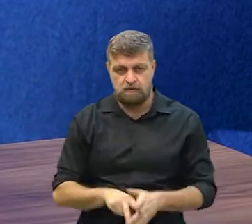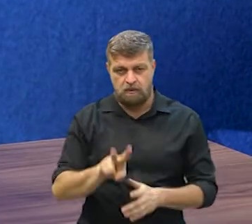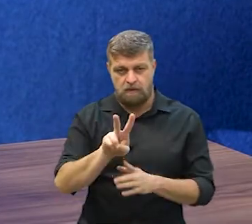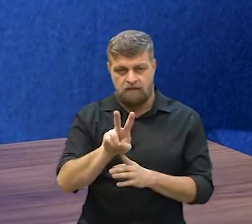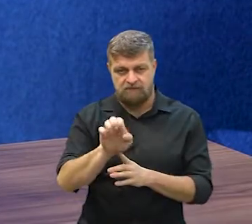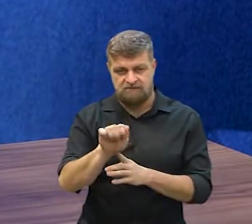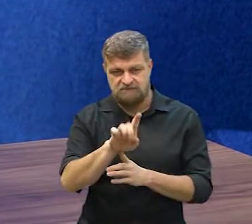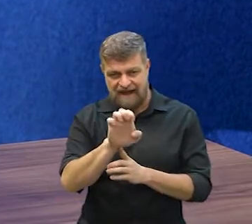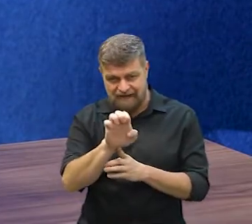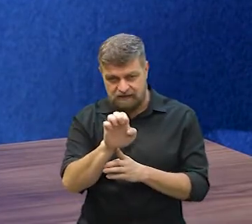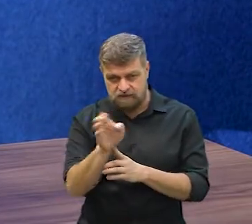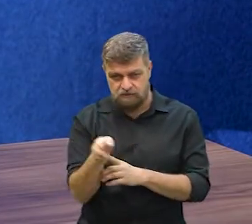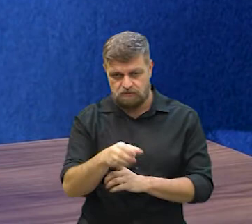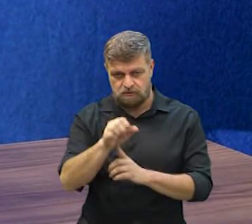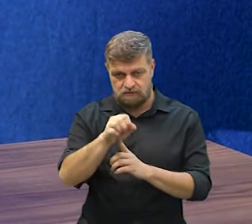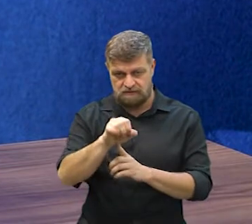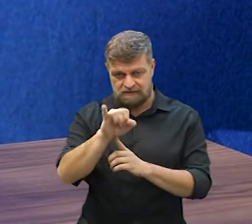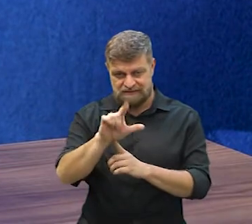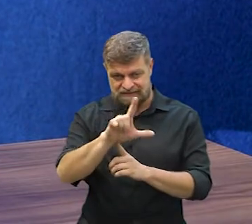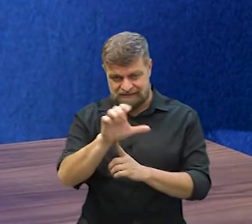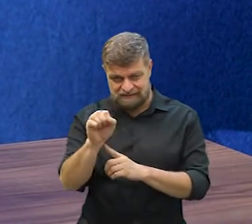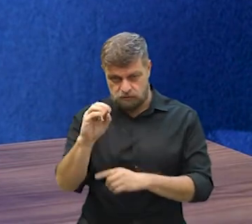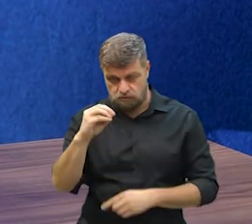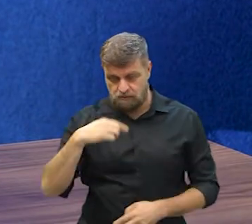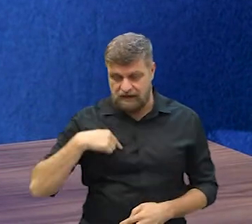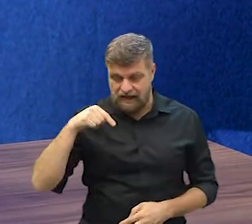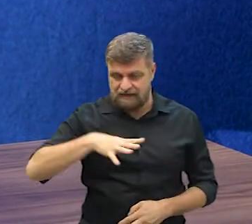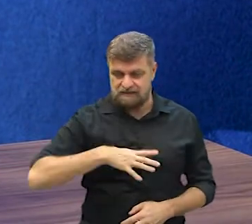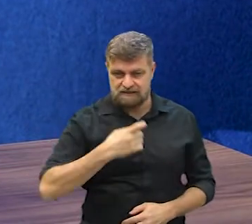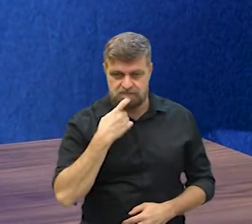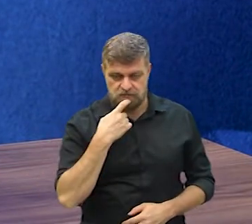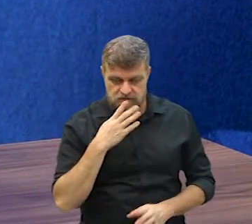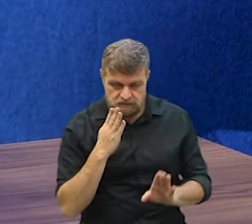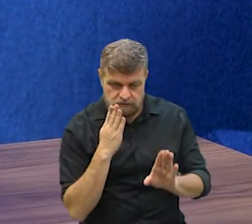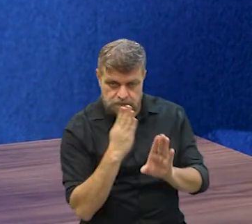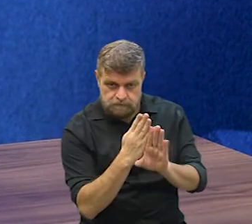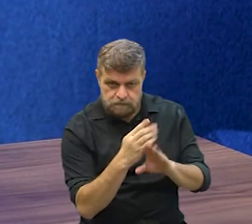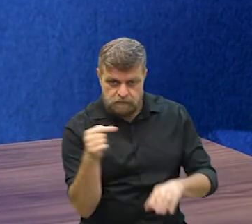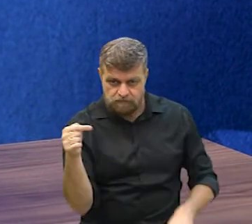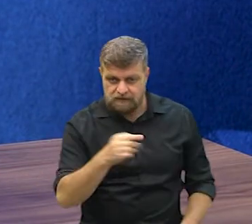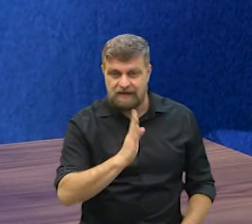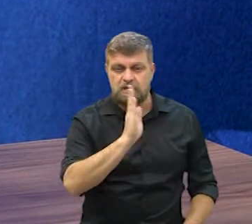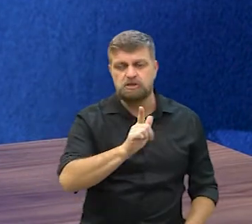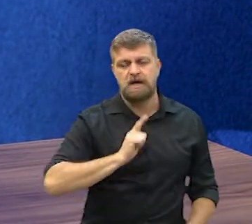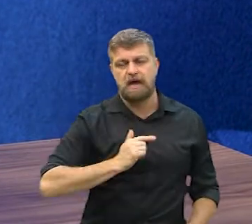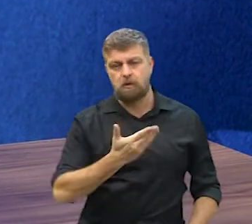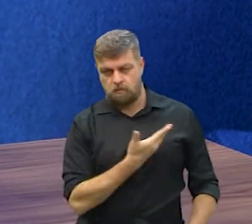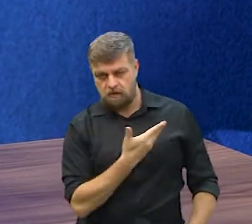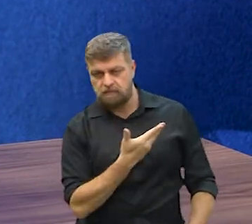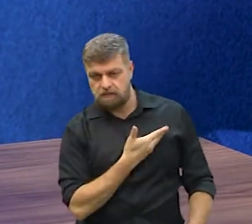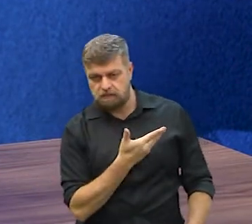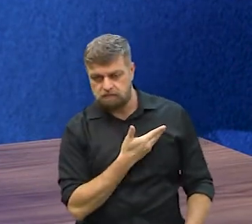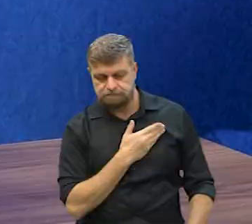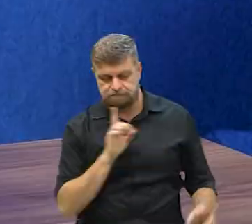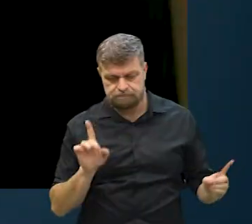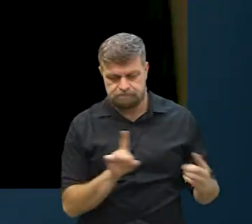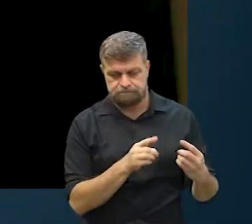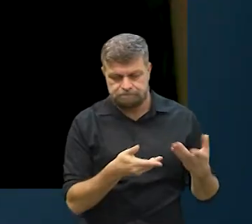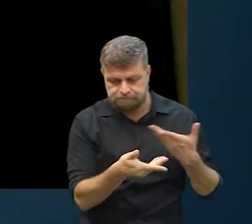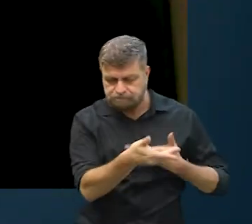Vale do Silício. A gente identificou um capítulo aqui em Campinas, por meio do Azarit, que já era um conhecido